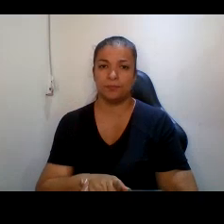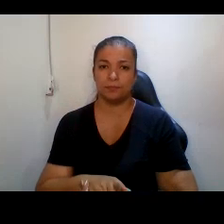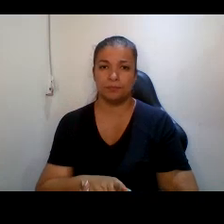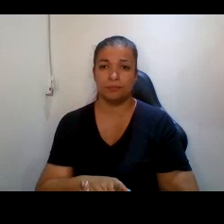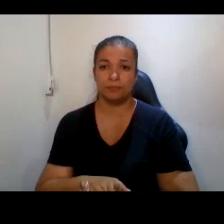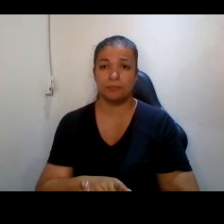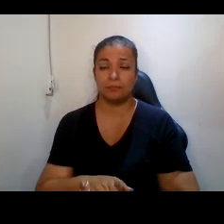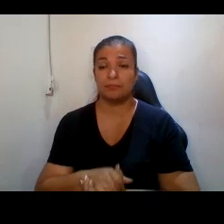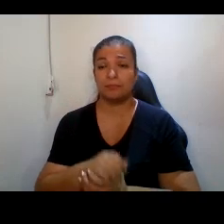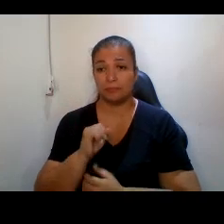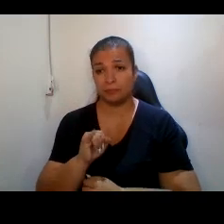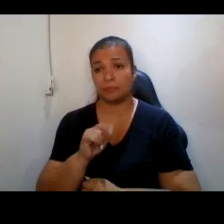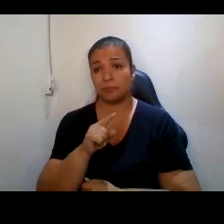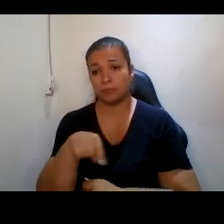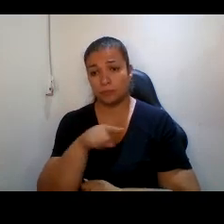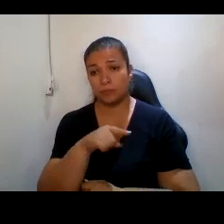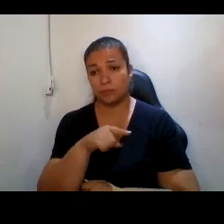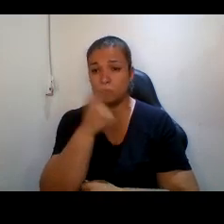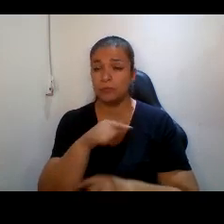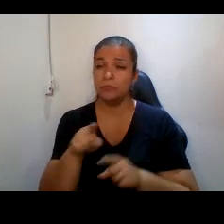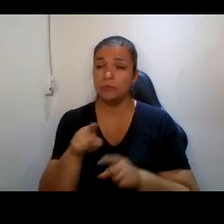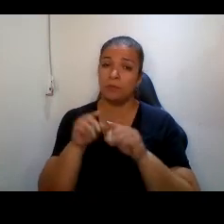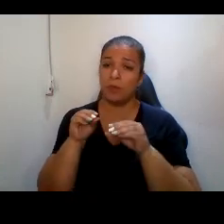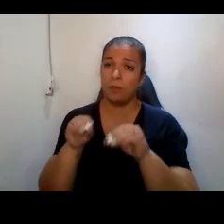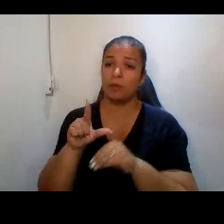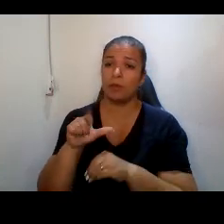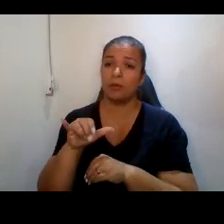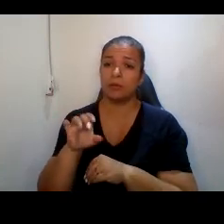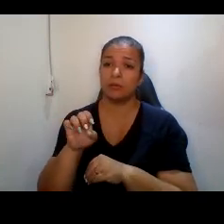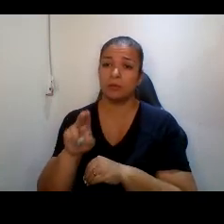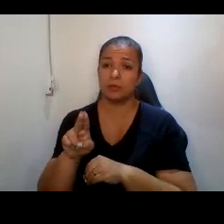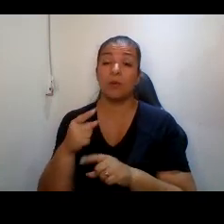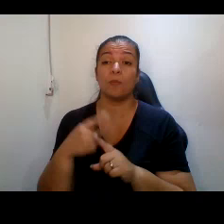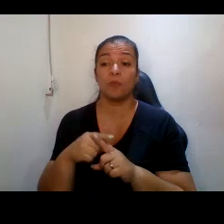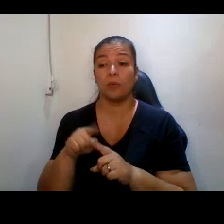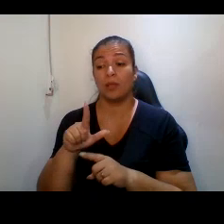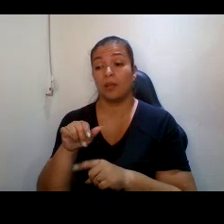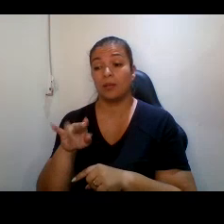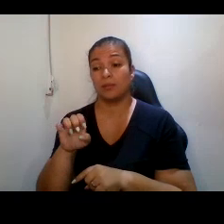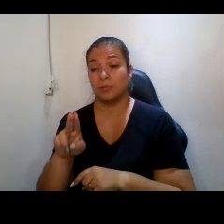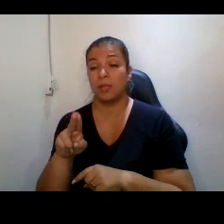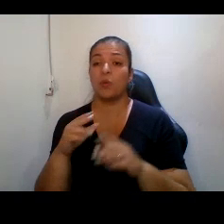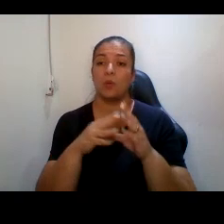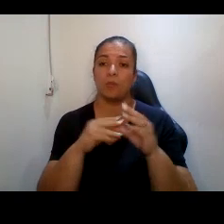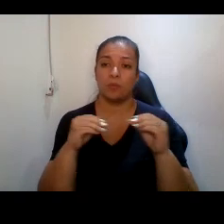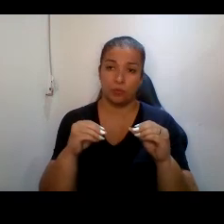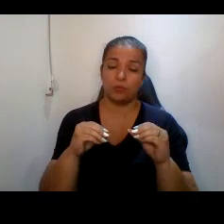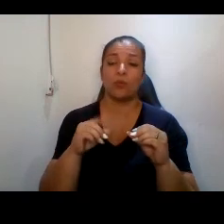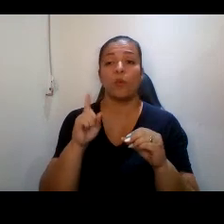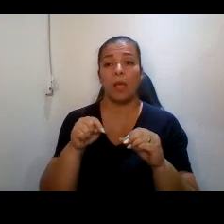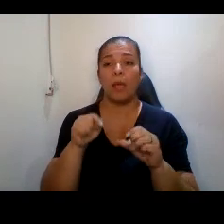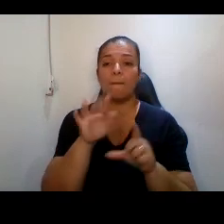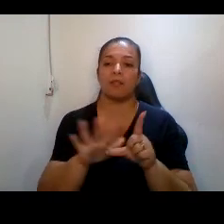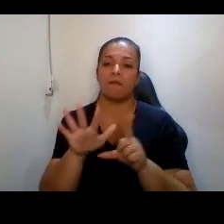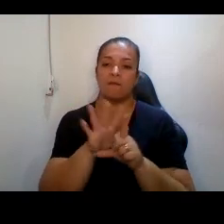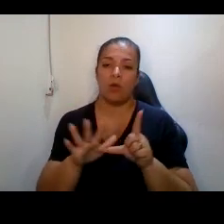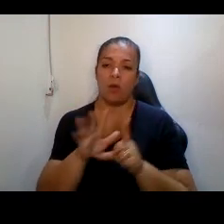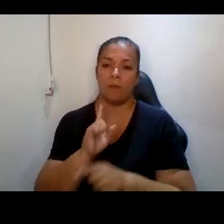vocês conseguirem também colocar no Liceu, porque o Liceu e o Moodle, eles vão ser as nossas plataformas,